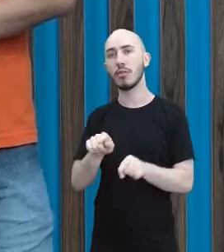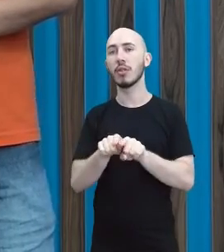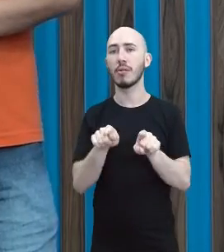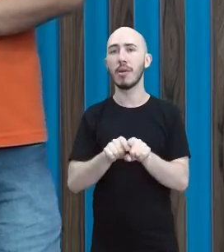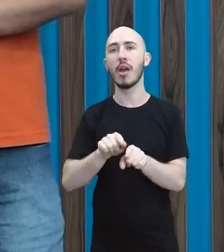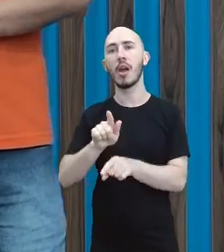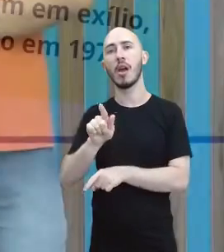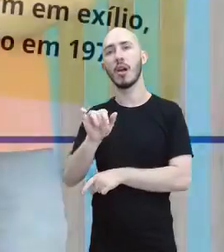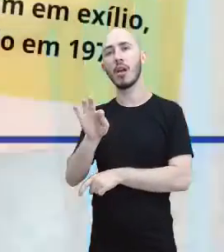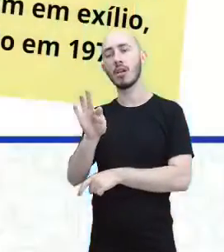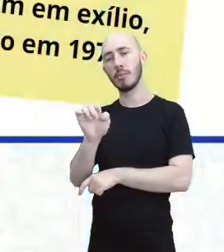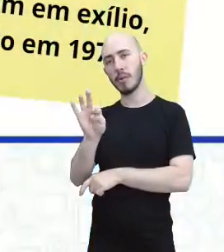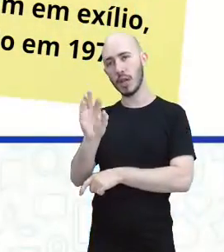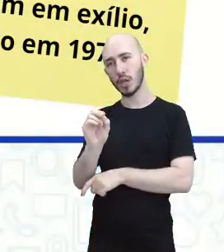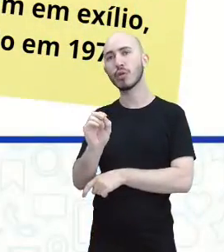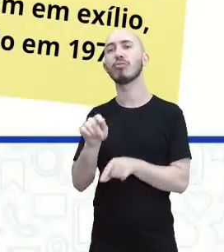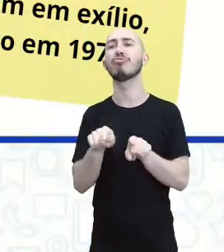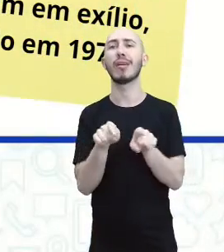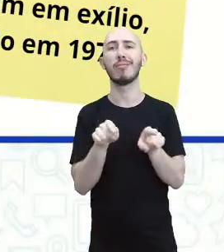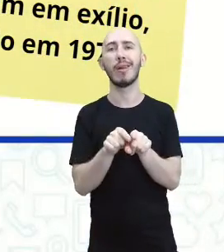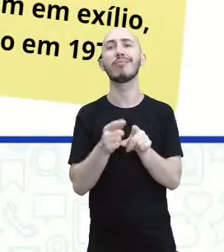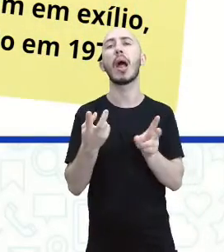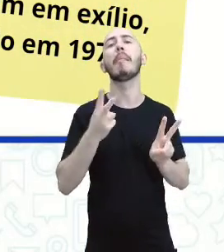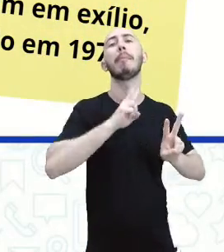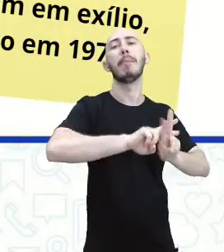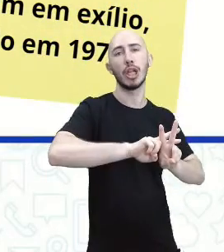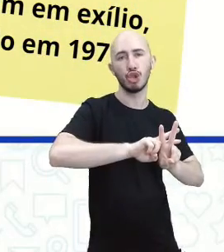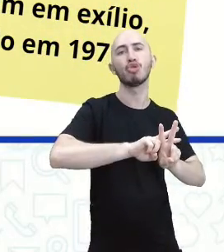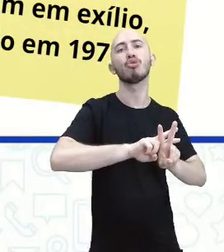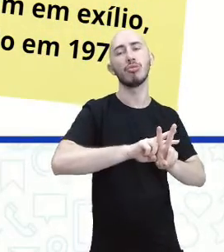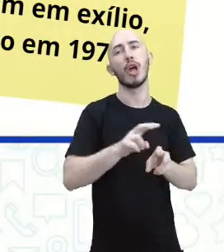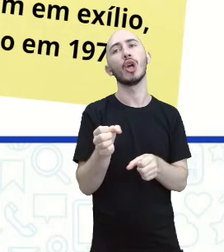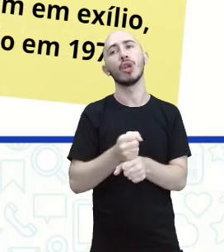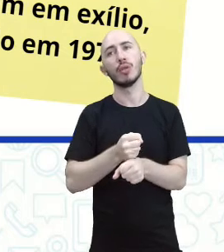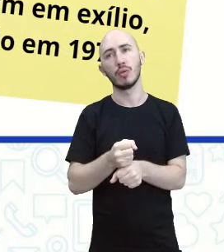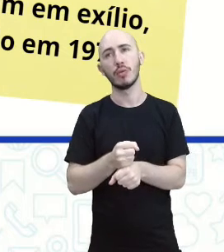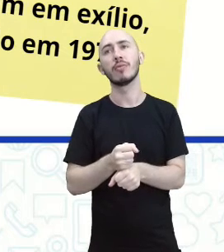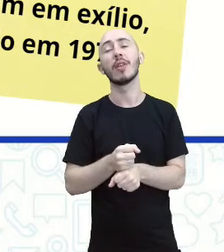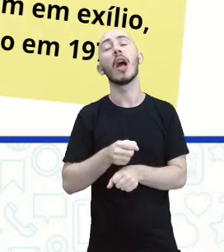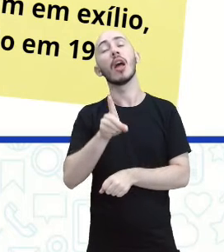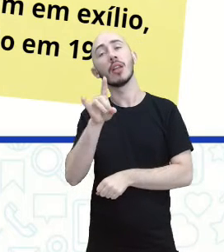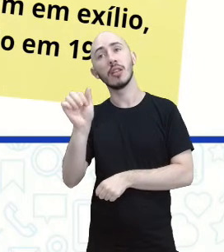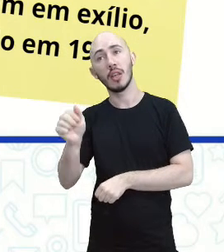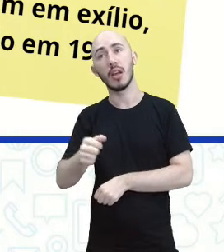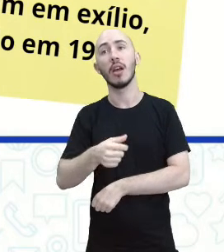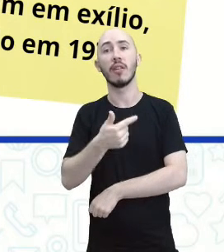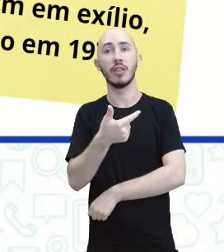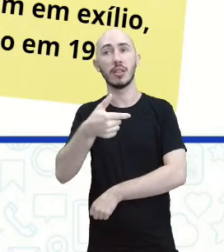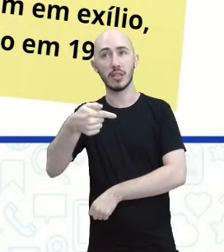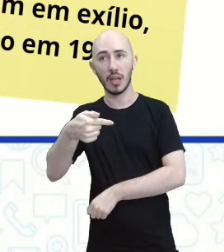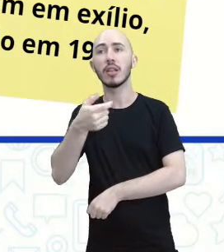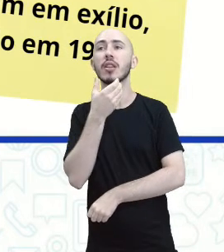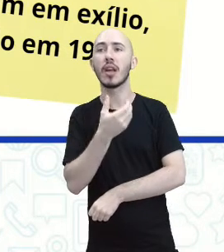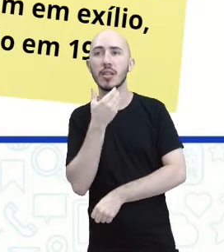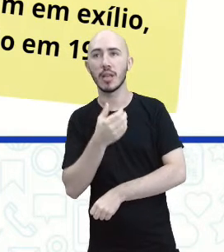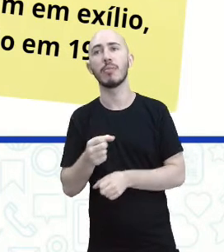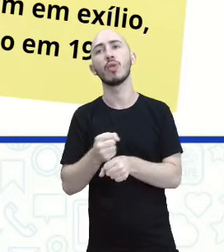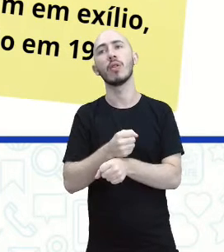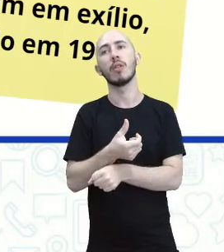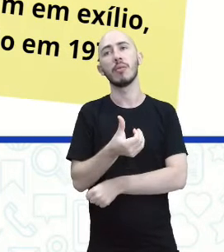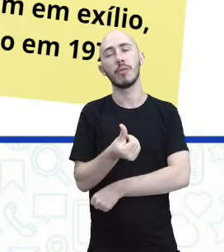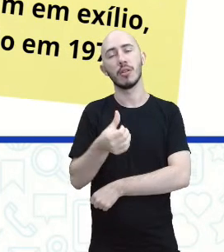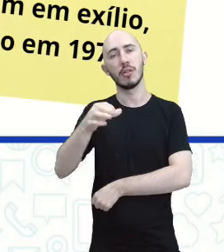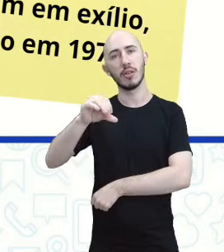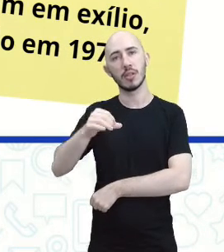sendo presos em 1968. Então, vocês têm aí, né, em 27 de dezembro de 68, Caetano e Gil